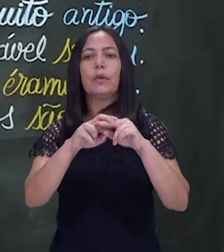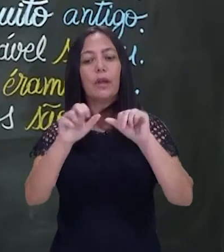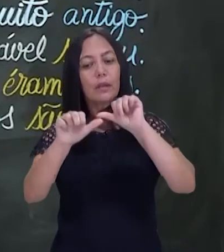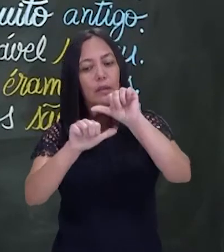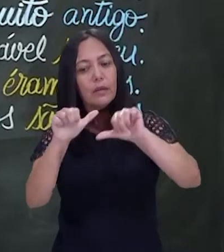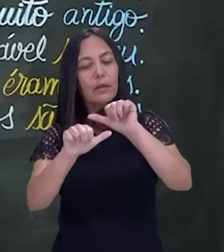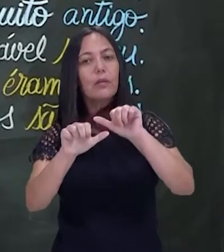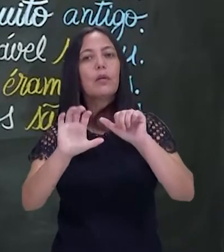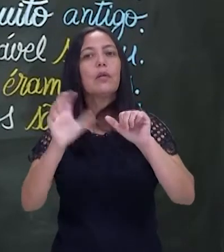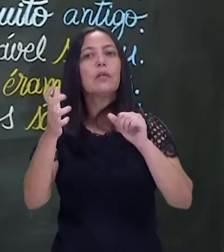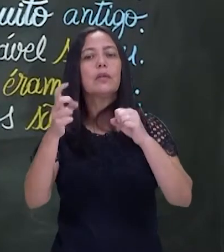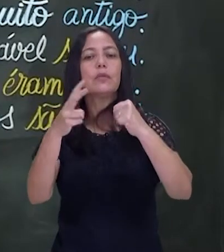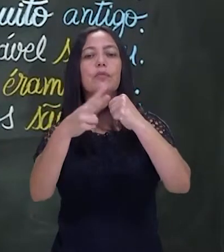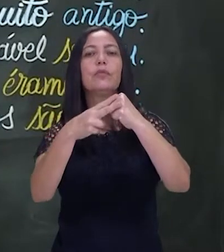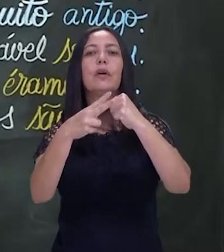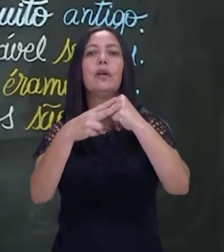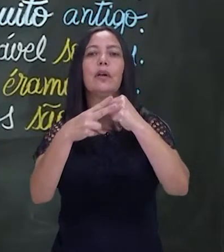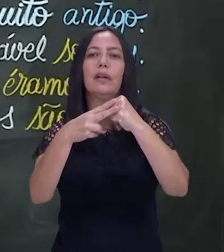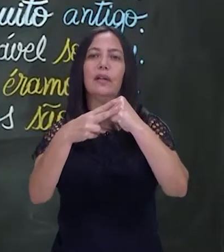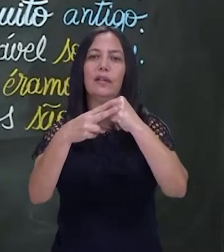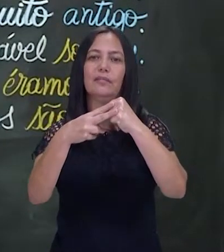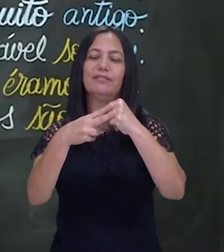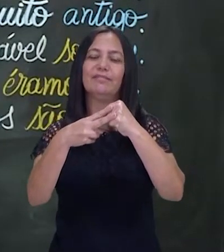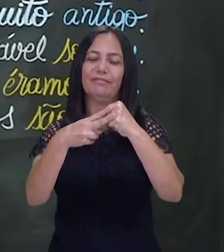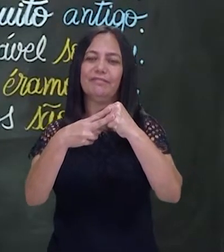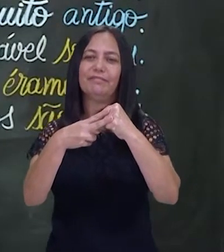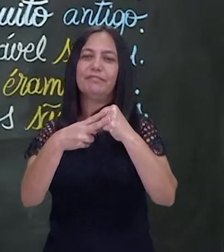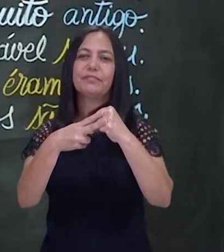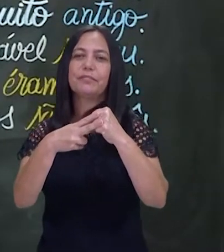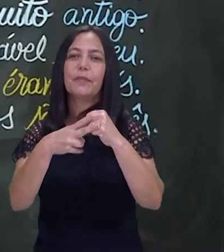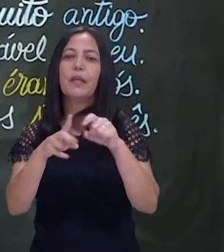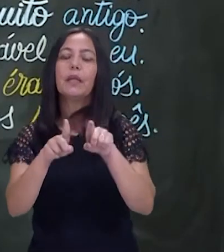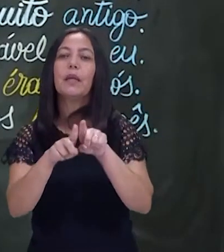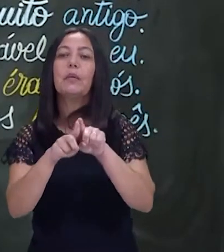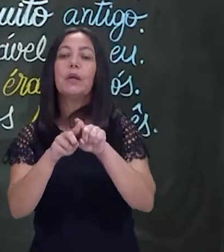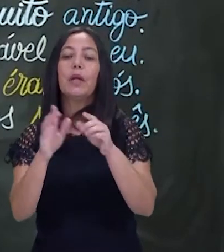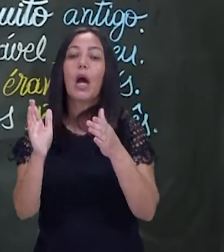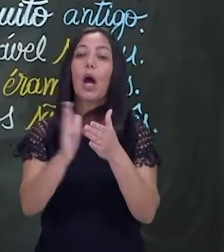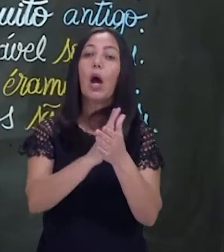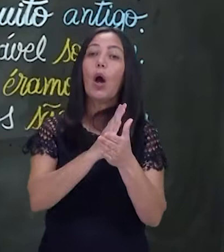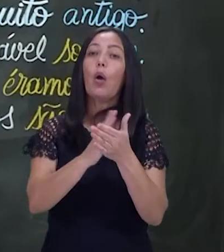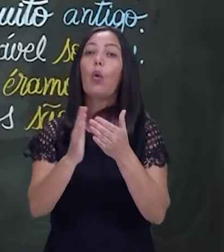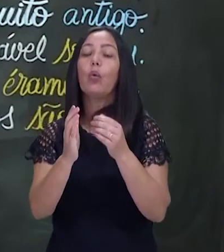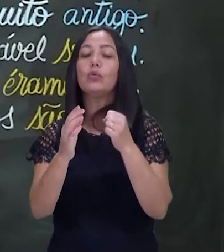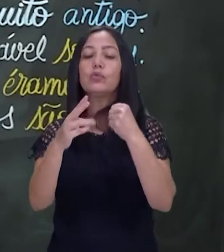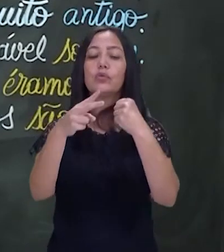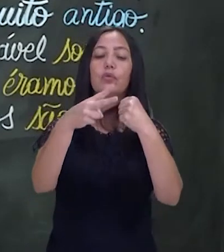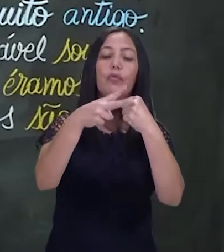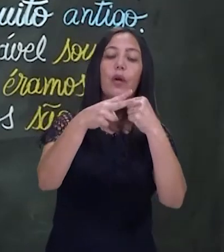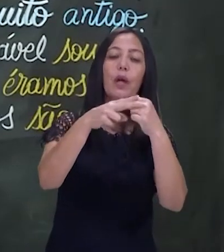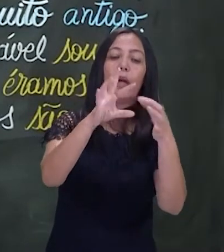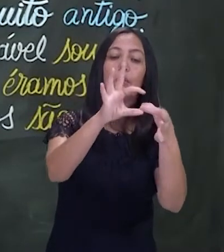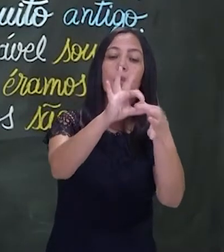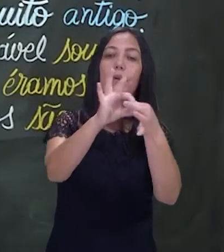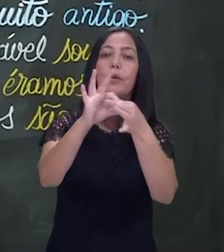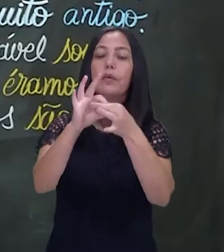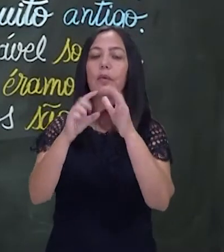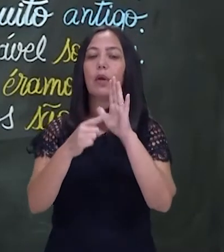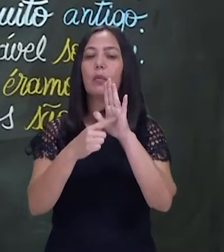de ligação indicam apenas estados estáticos, permanentes. Alguns verbos de ligação vão indicar para a